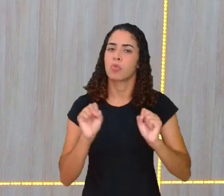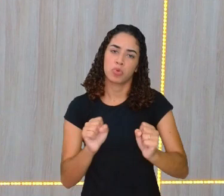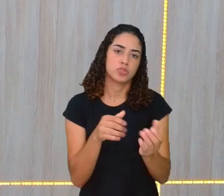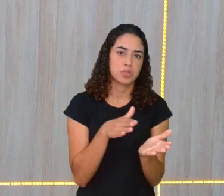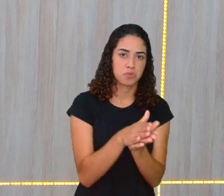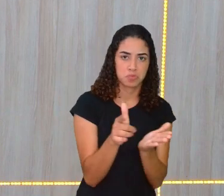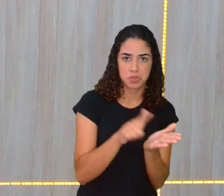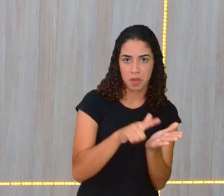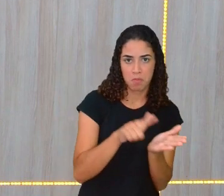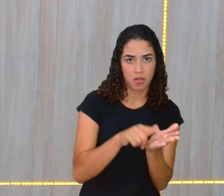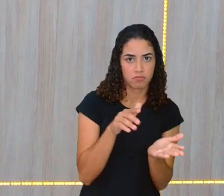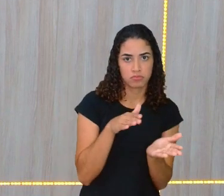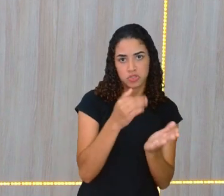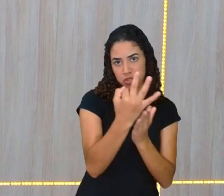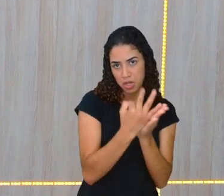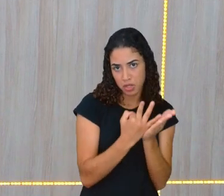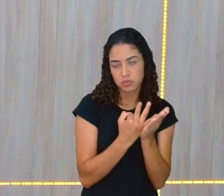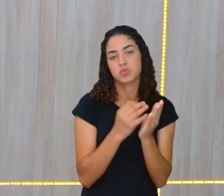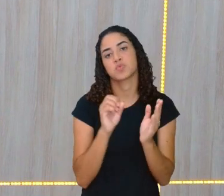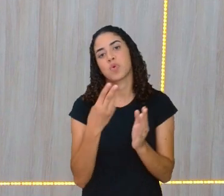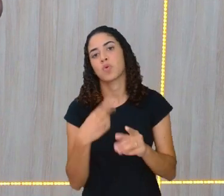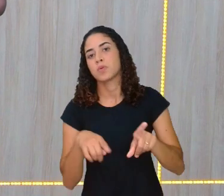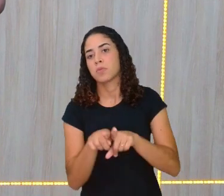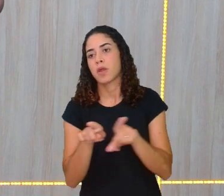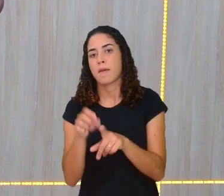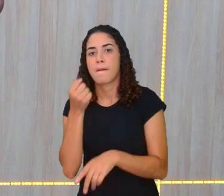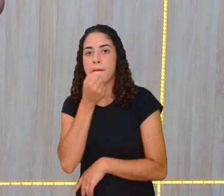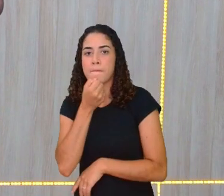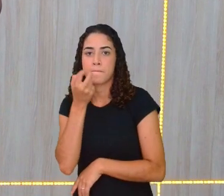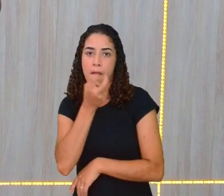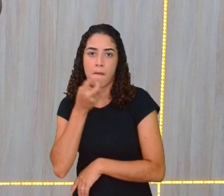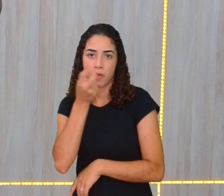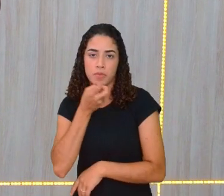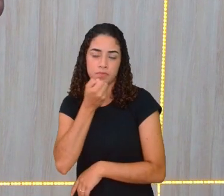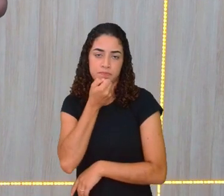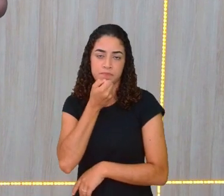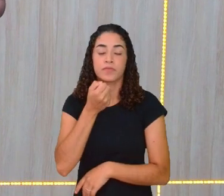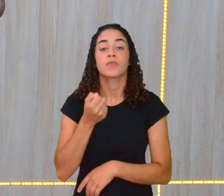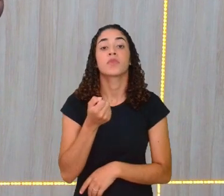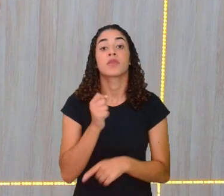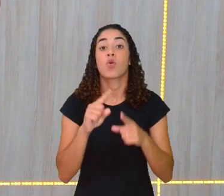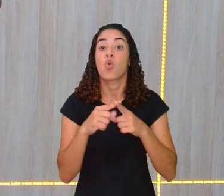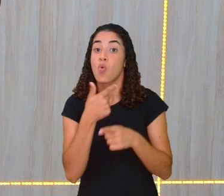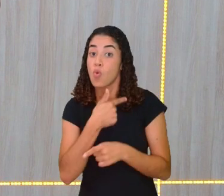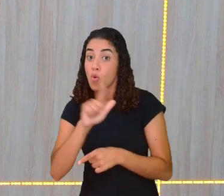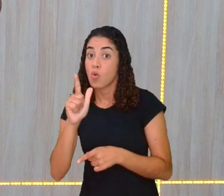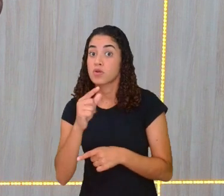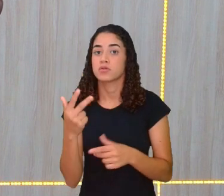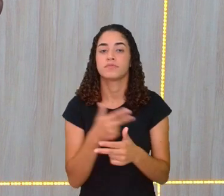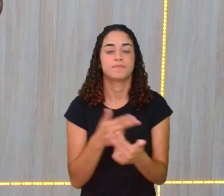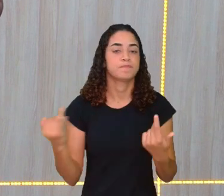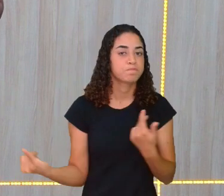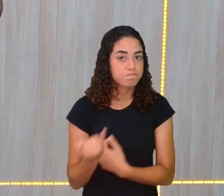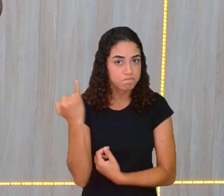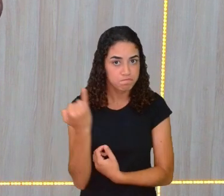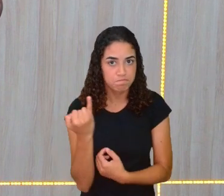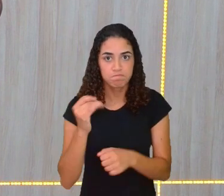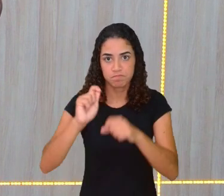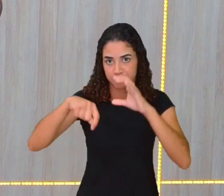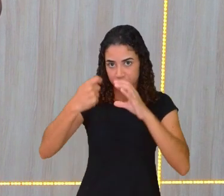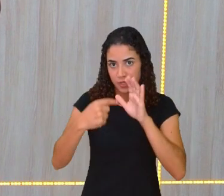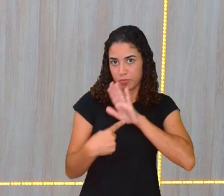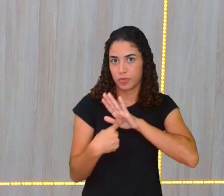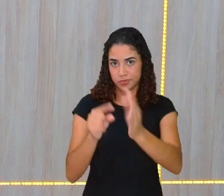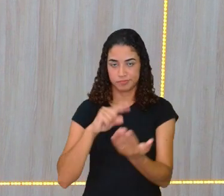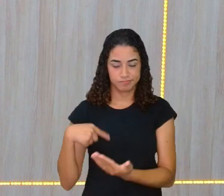escrito ou seja na oralidade, dando juízo de valor ao fato. Outro ponto importante que o vídeo mostra